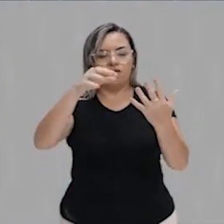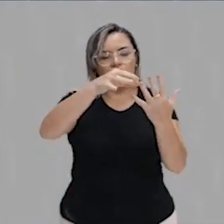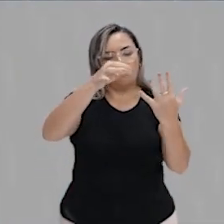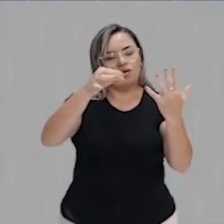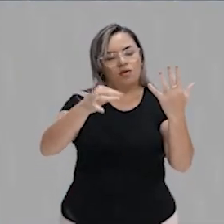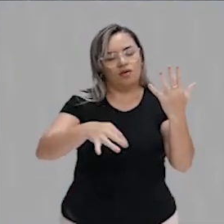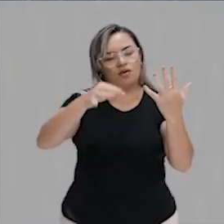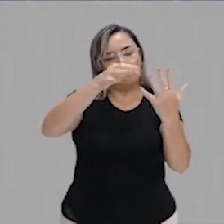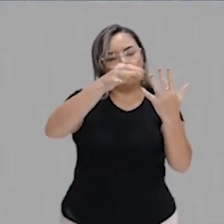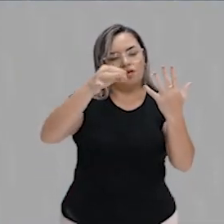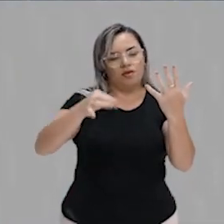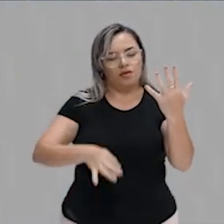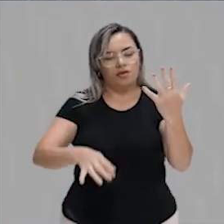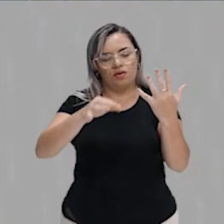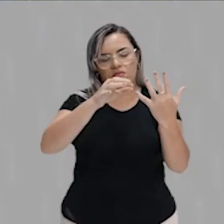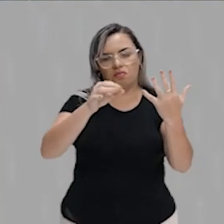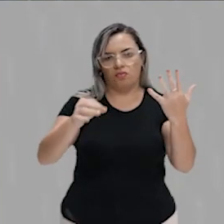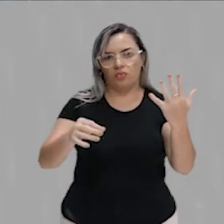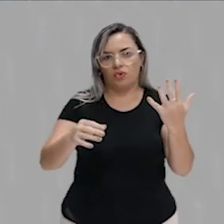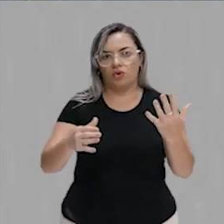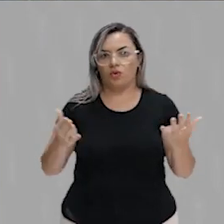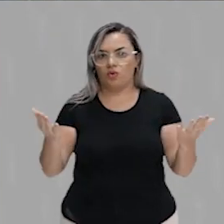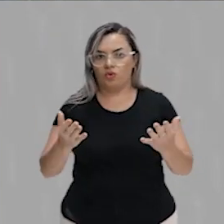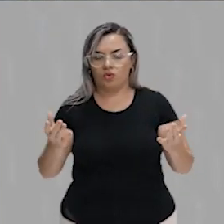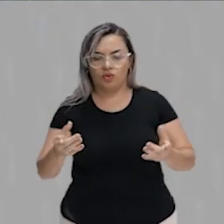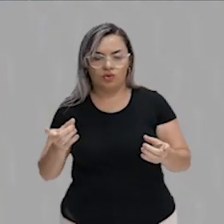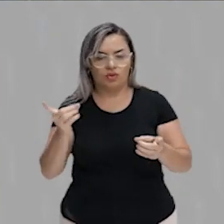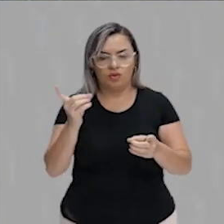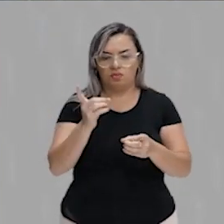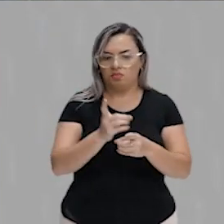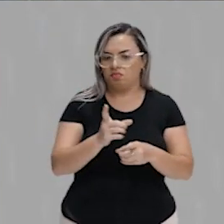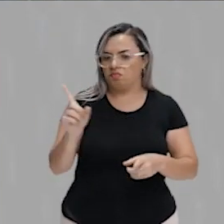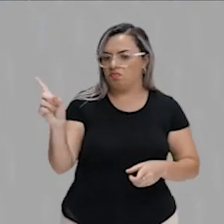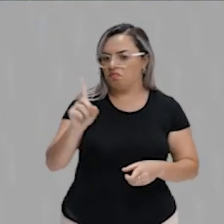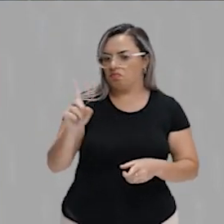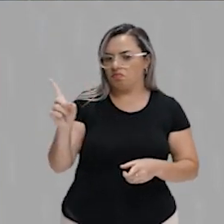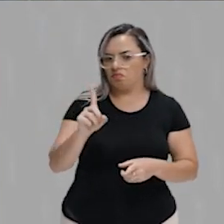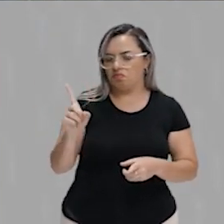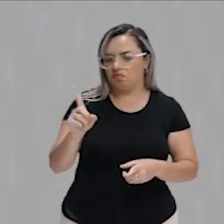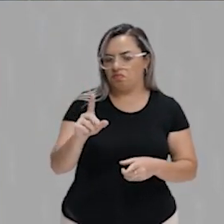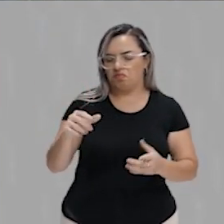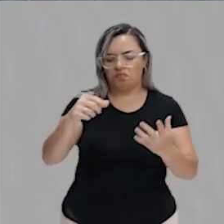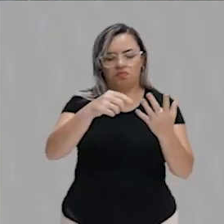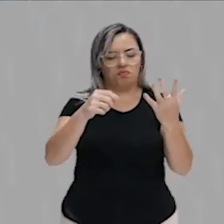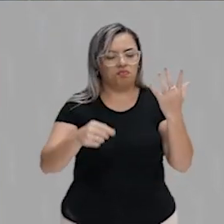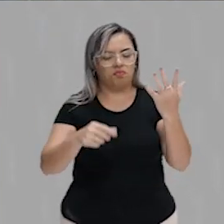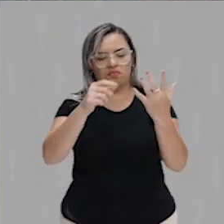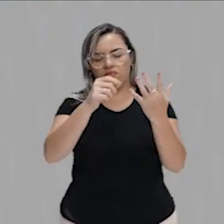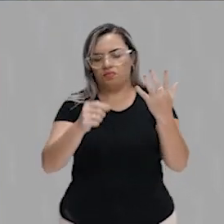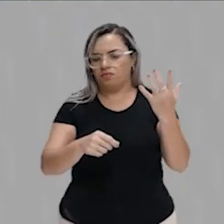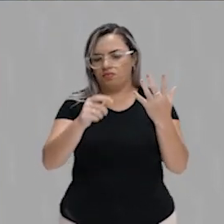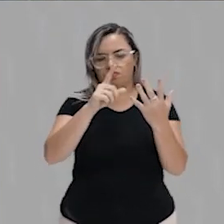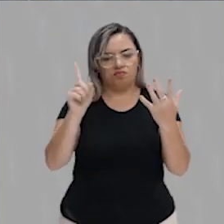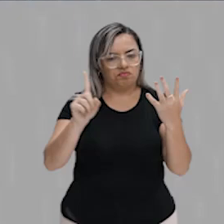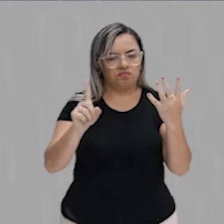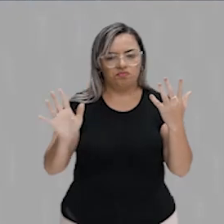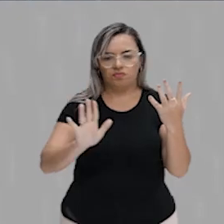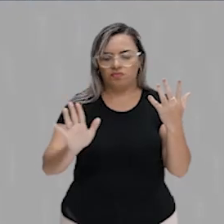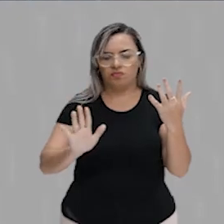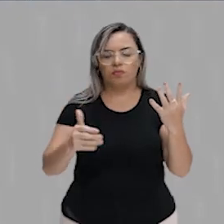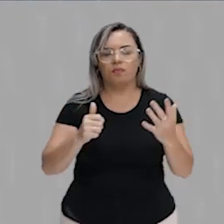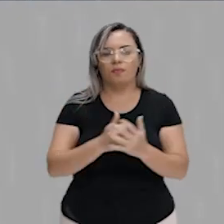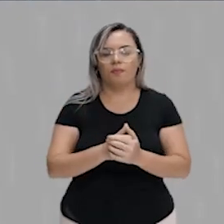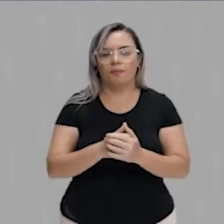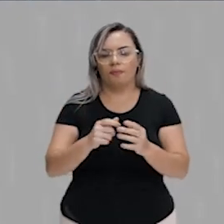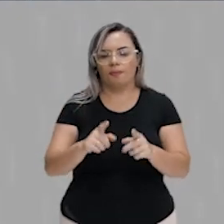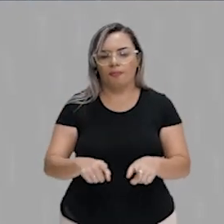abscísico, mas atualmente descobriu-se que não tem nada a ver com a abscisão das folhas, que é a queda das folhas.